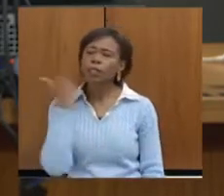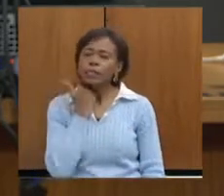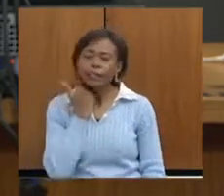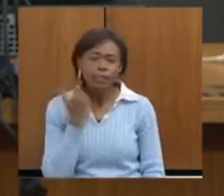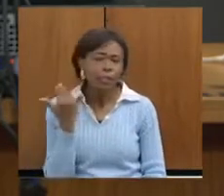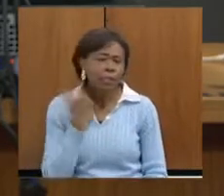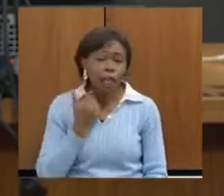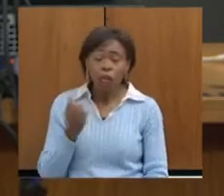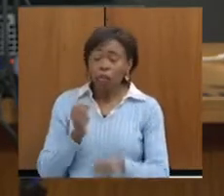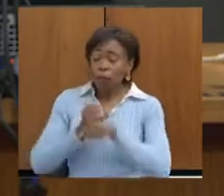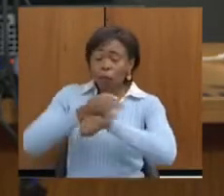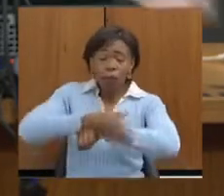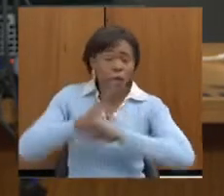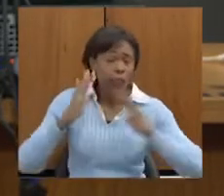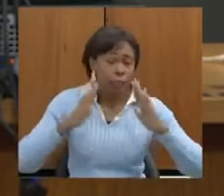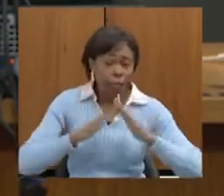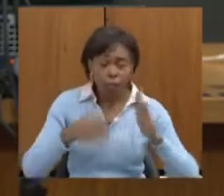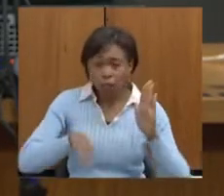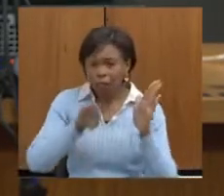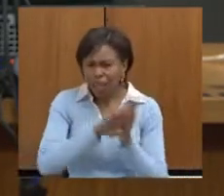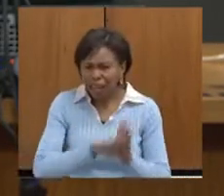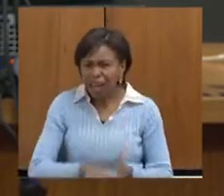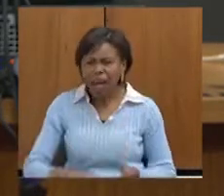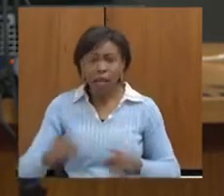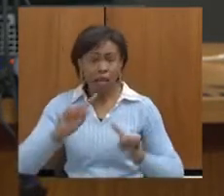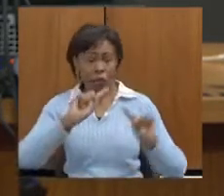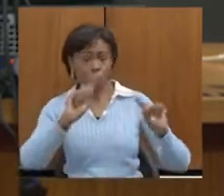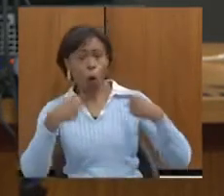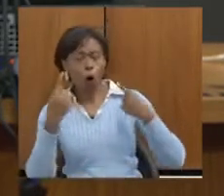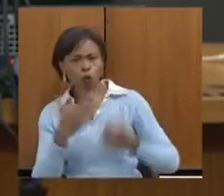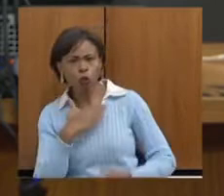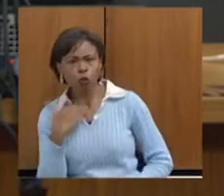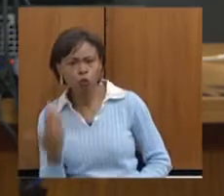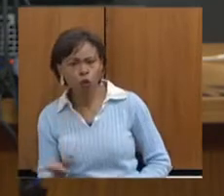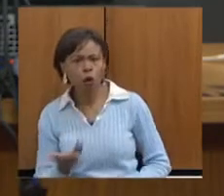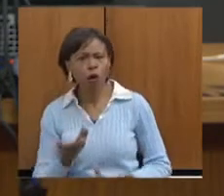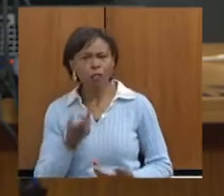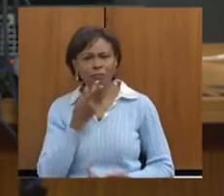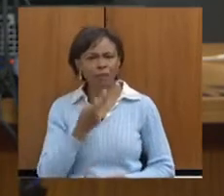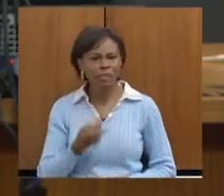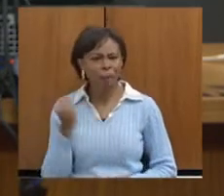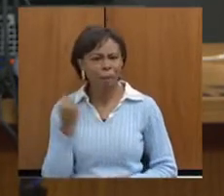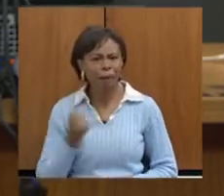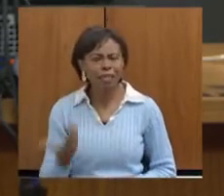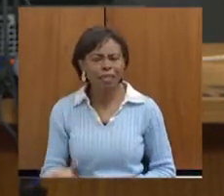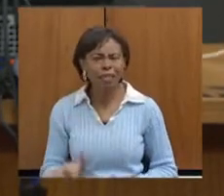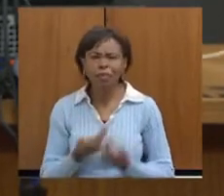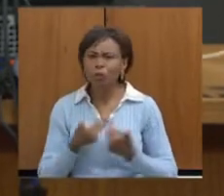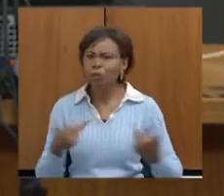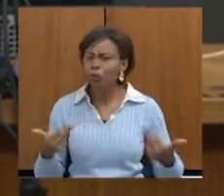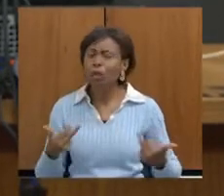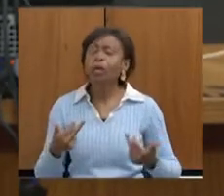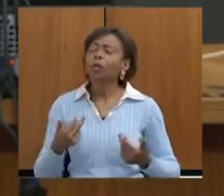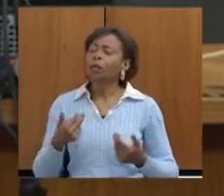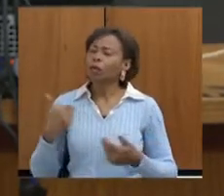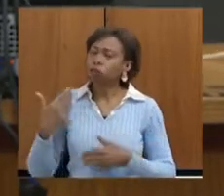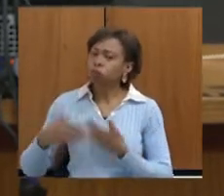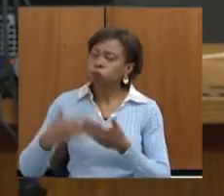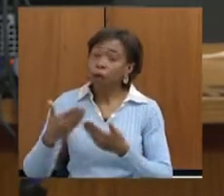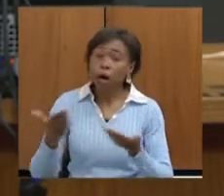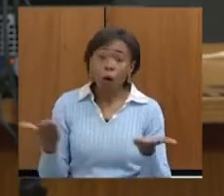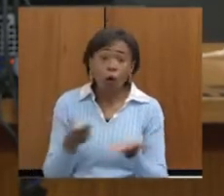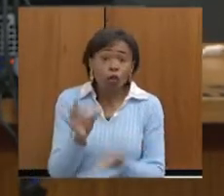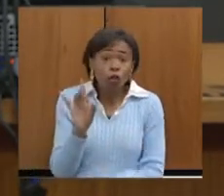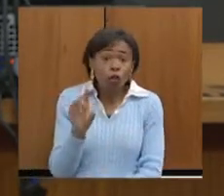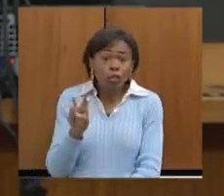madrugadas e ameaçada de morte durante a no nosso percurso de luta daqui ali e hoje somente Cinco